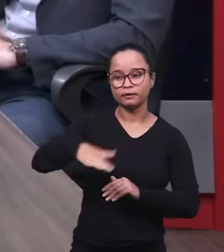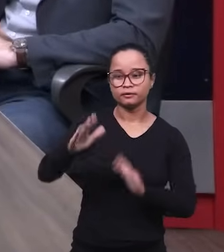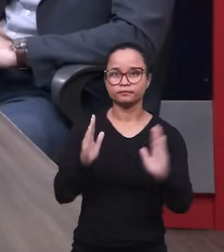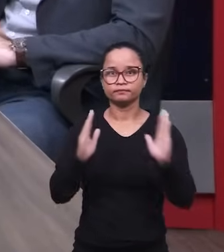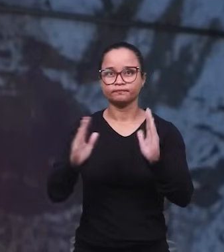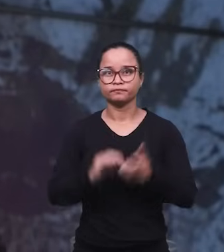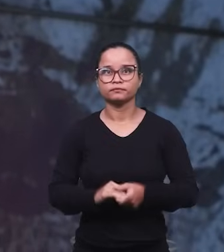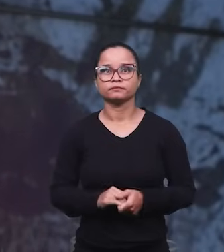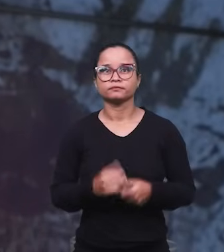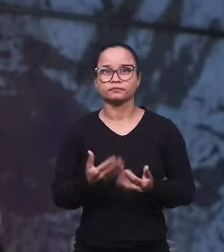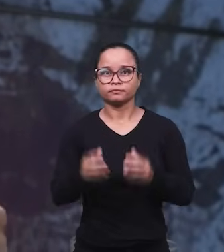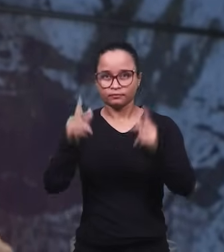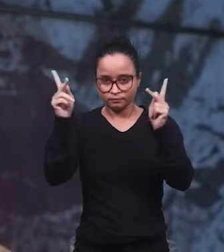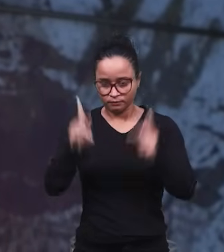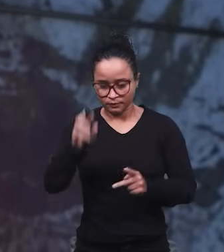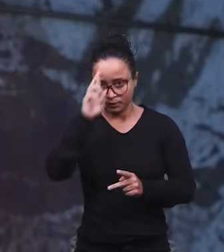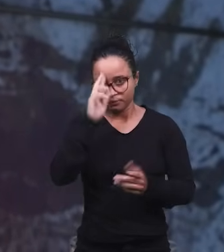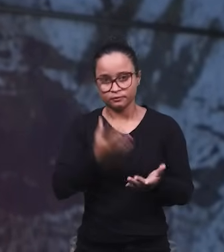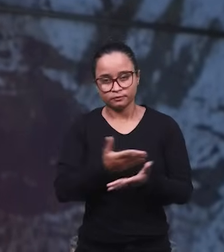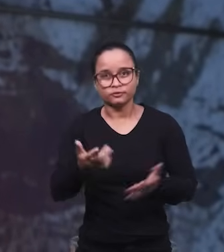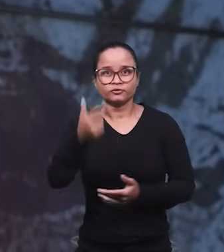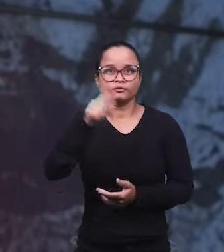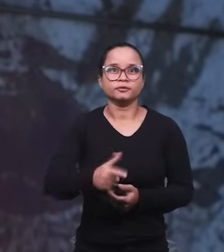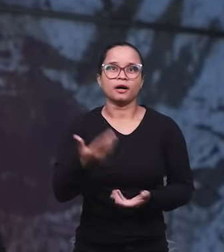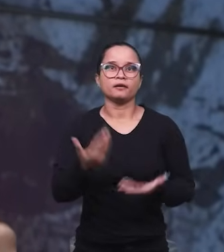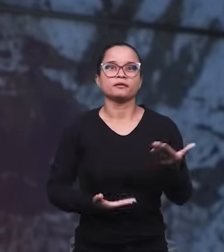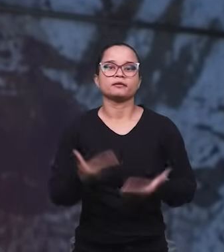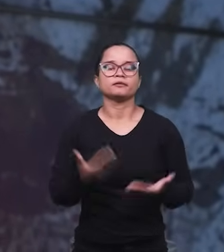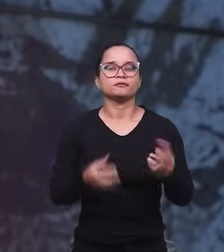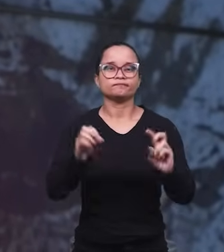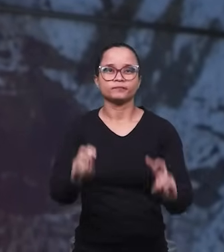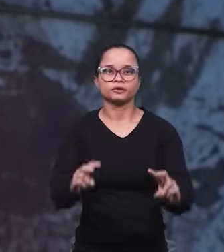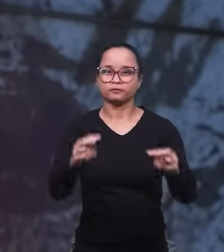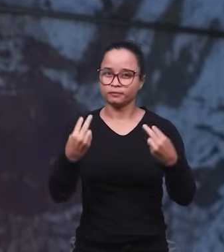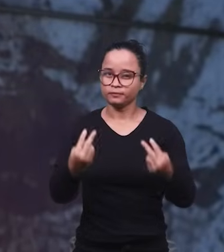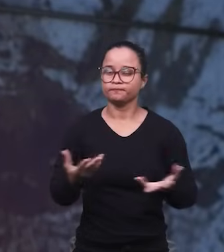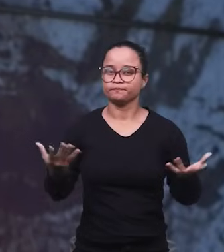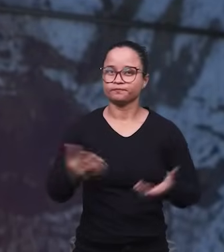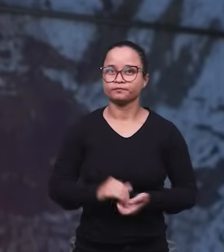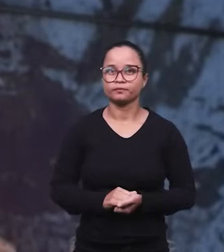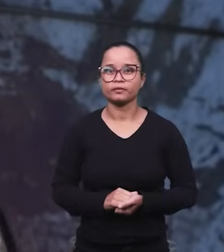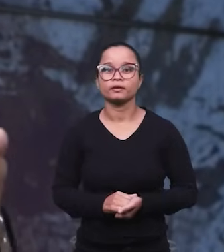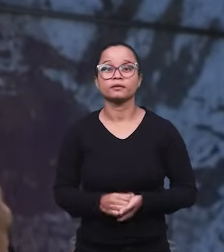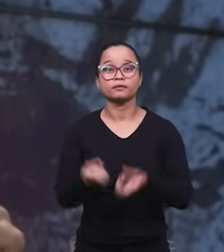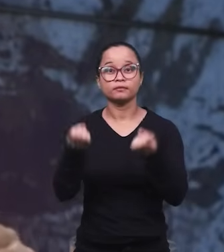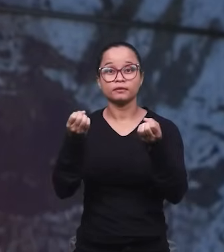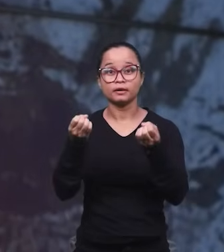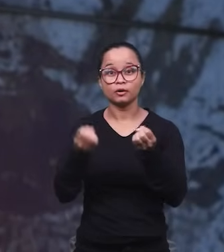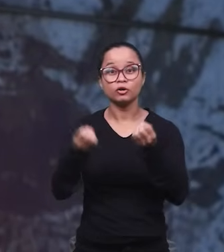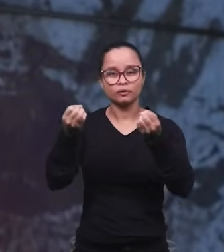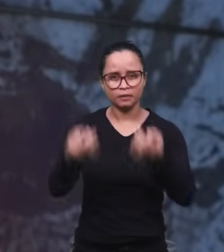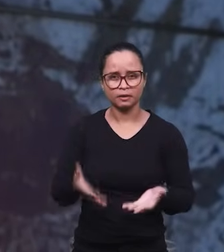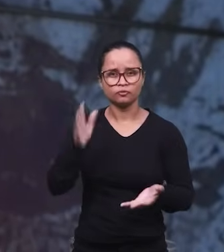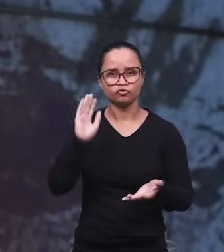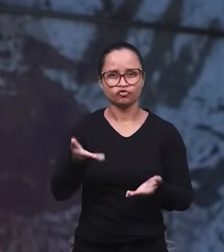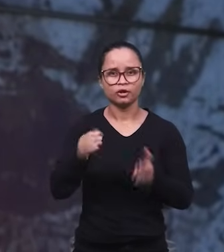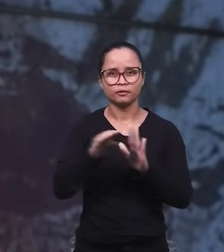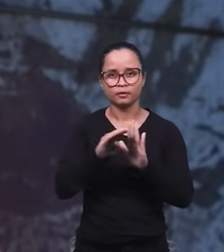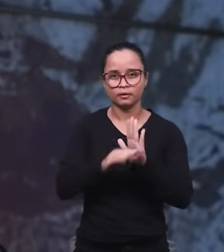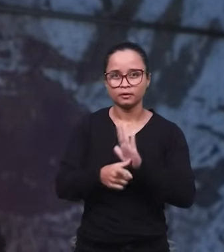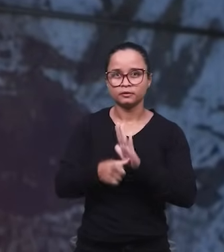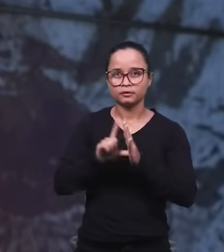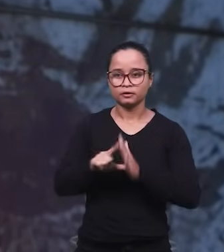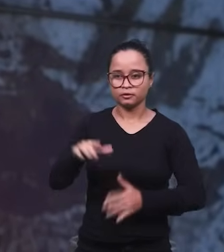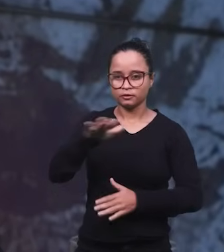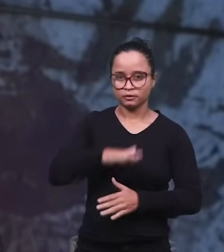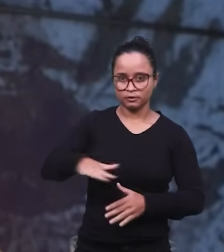tempo. Paz do Senhor novamente, aos irmãos também que estão nos assistindo. Como nós falamos no programa anterior, o tempo